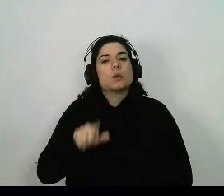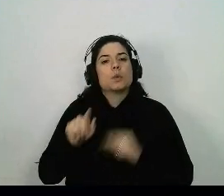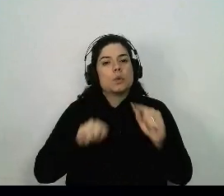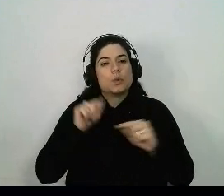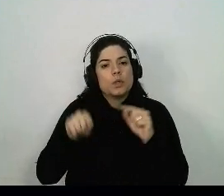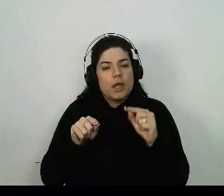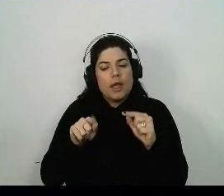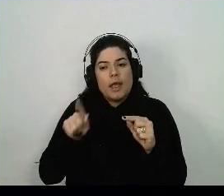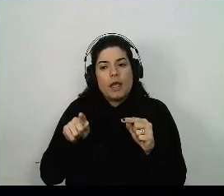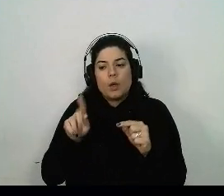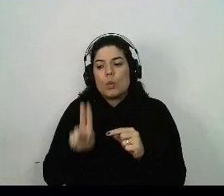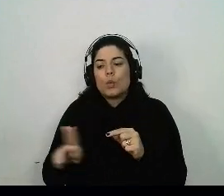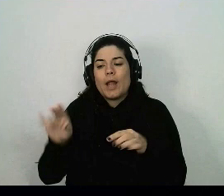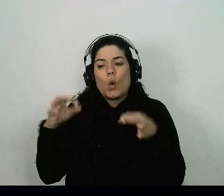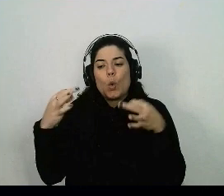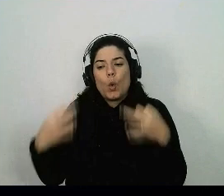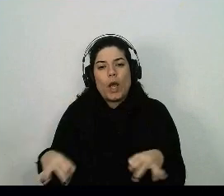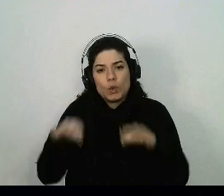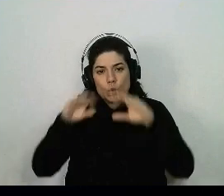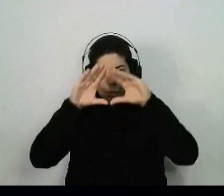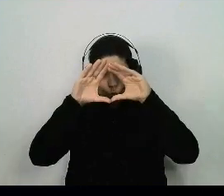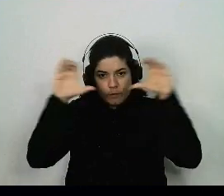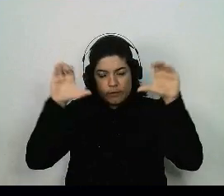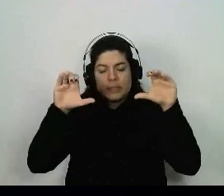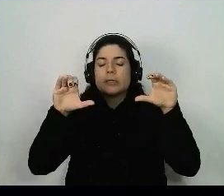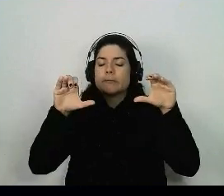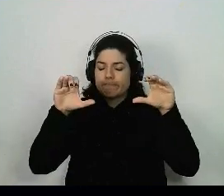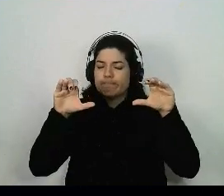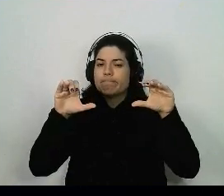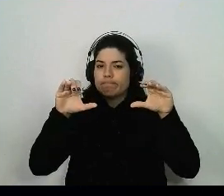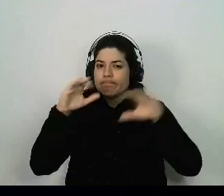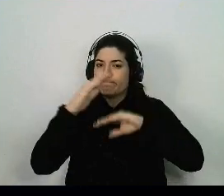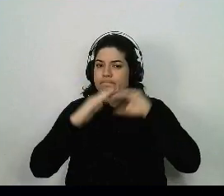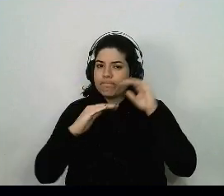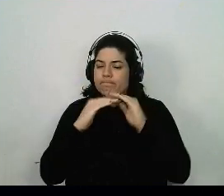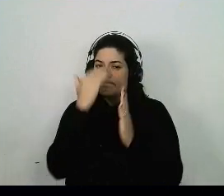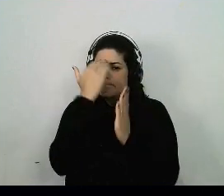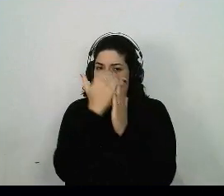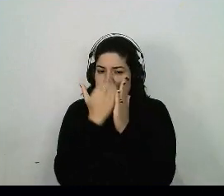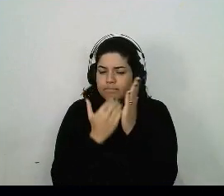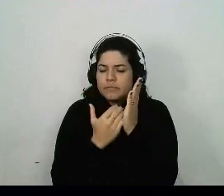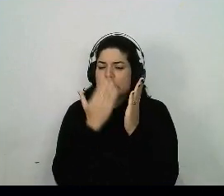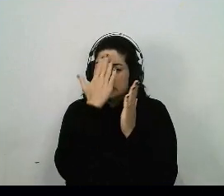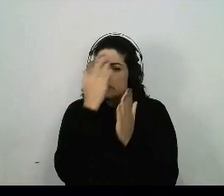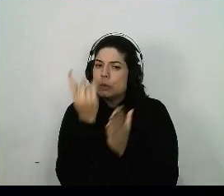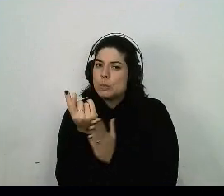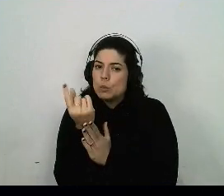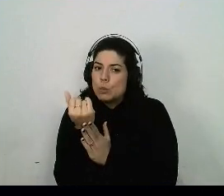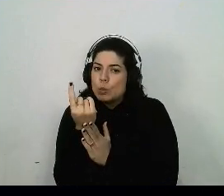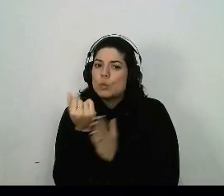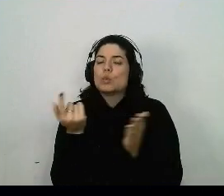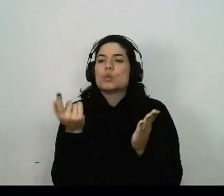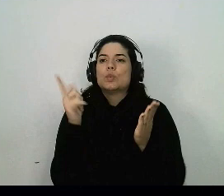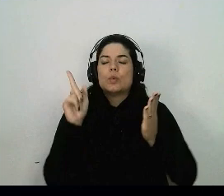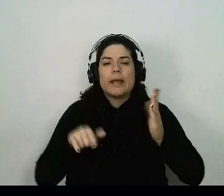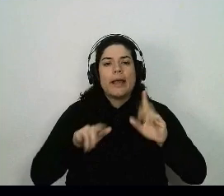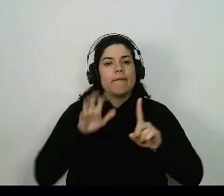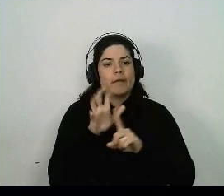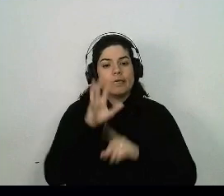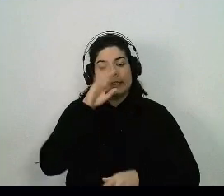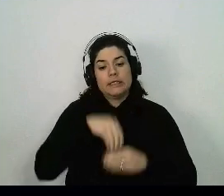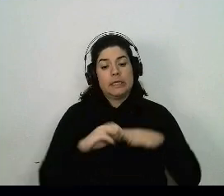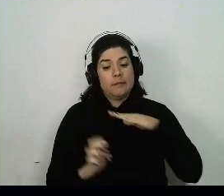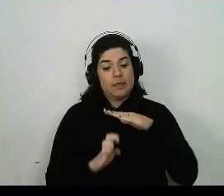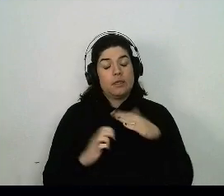aí da nuvem, seguindo as práticas. A gente sabe questões de custo, confiabilidade, o impacto que tem dentro das organizações, e sabendo isso, a gente